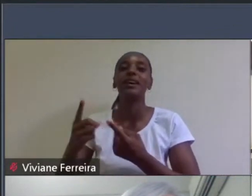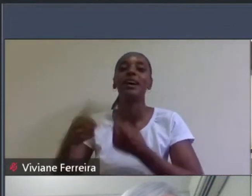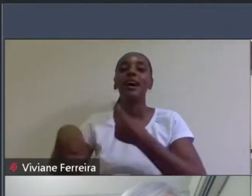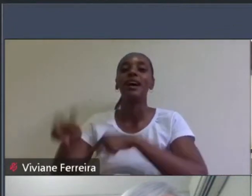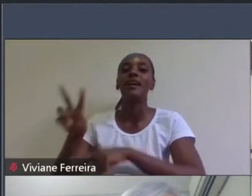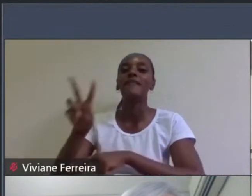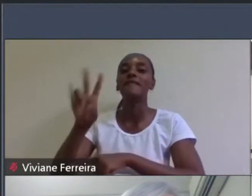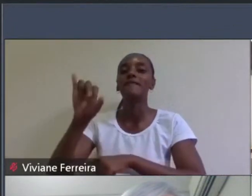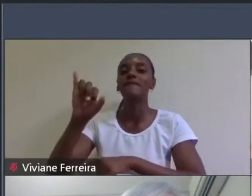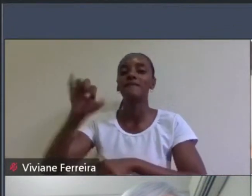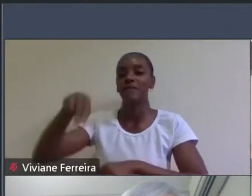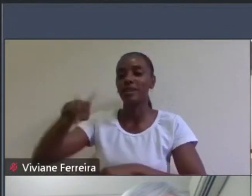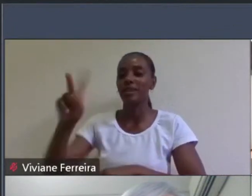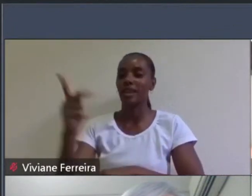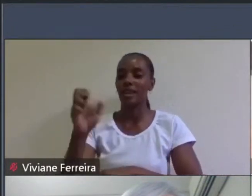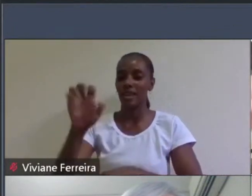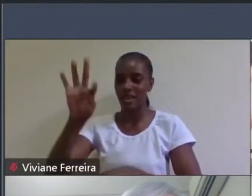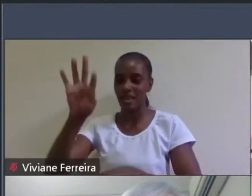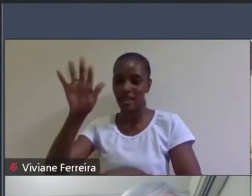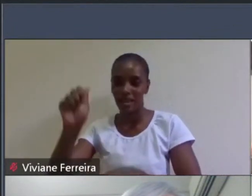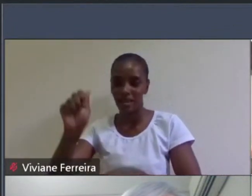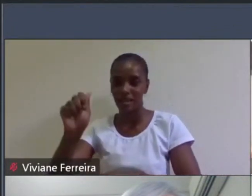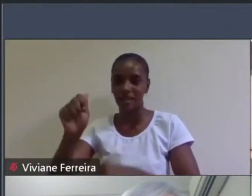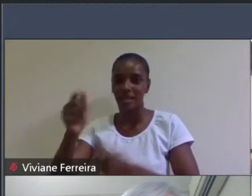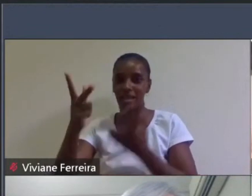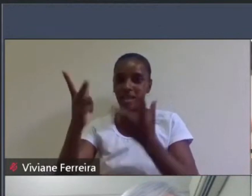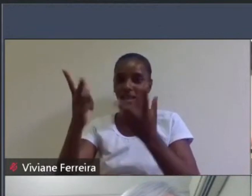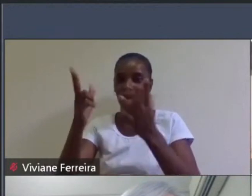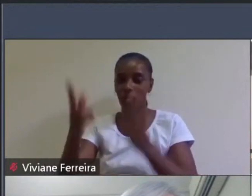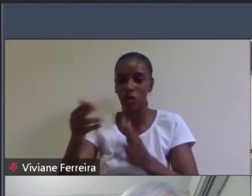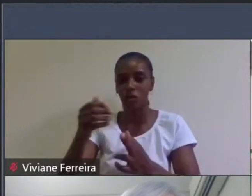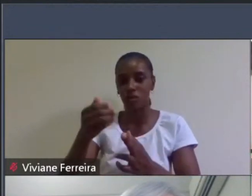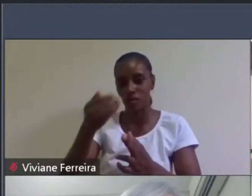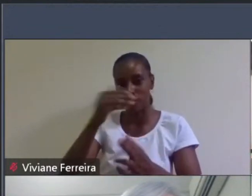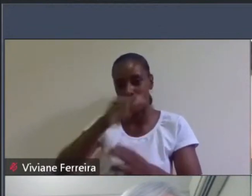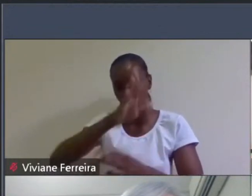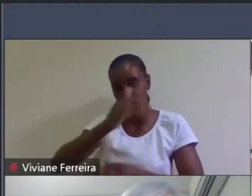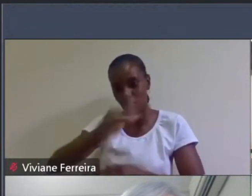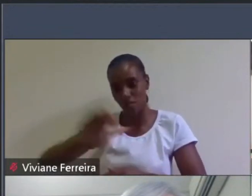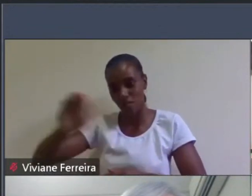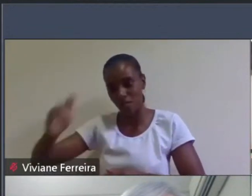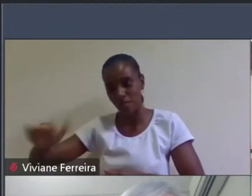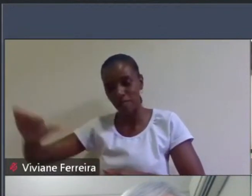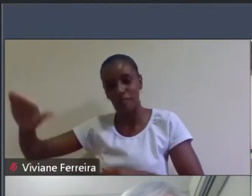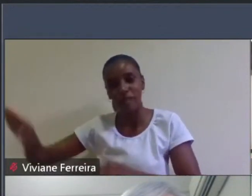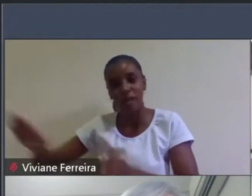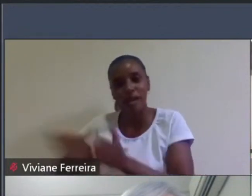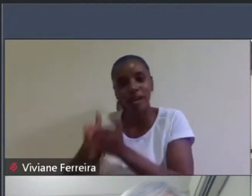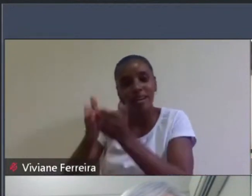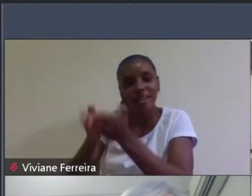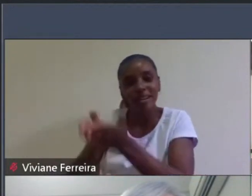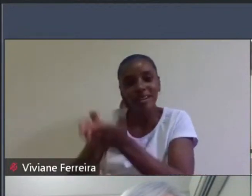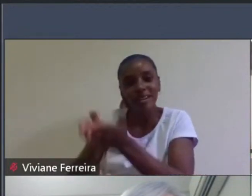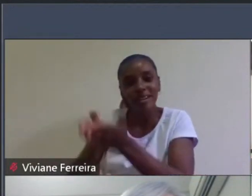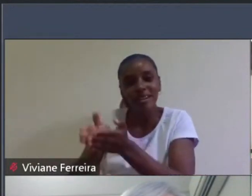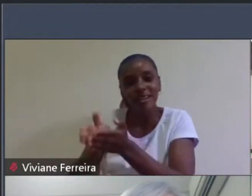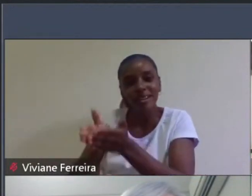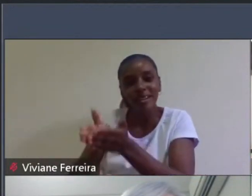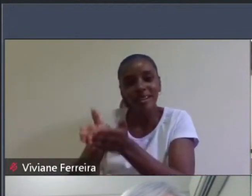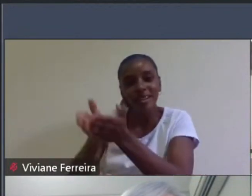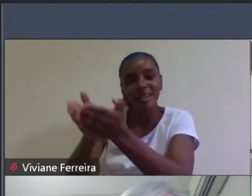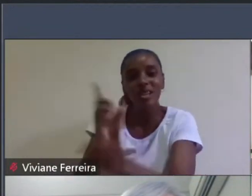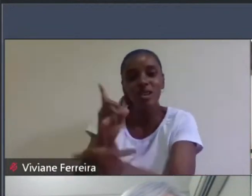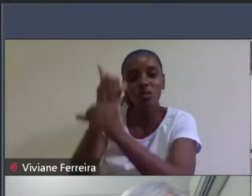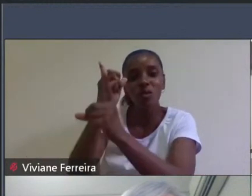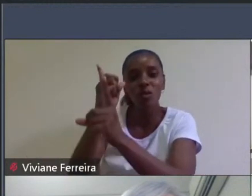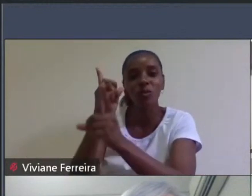como se estivessem navegando no mar, chegando numa ilha e encontrando um tesouro. E nesse tesouro tá escrito cinco